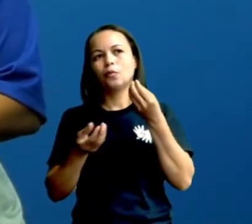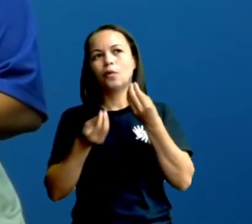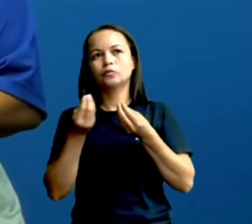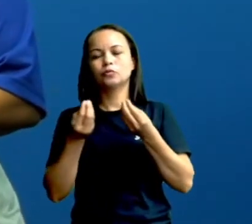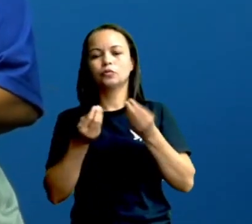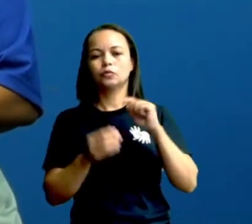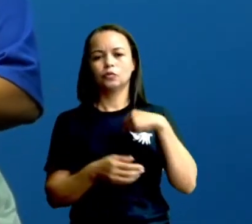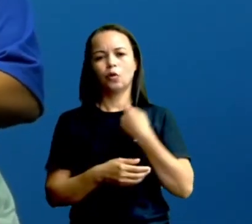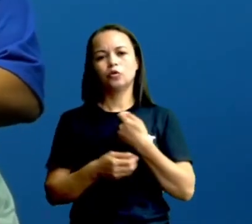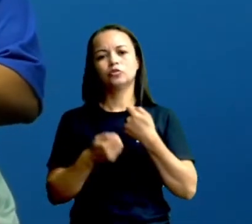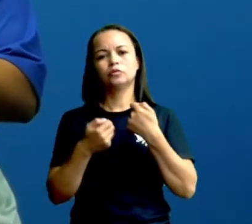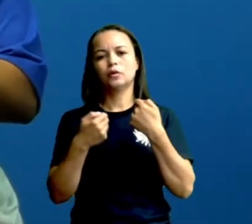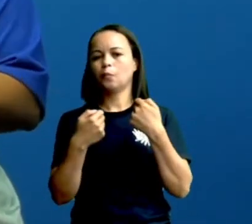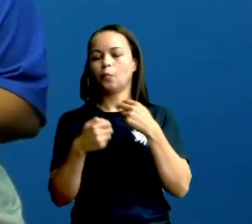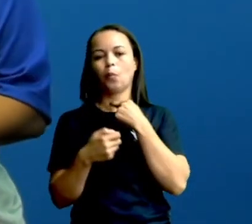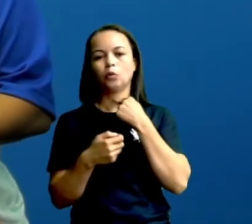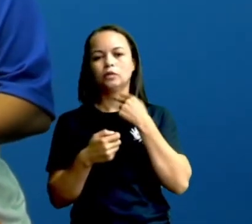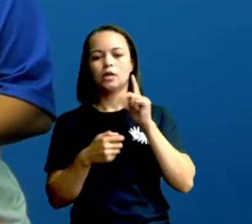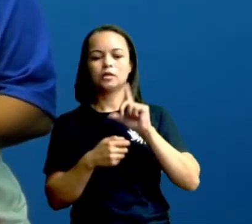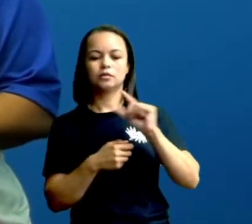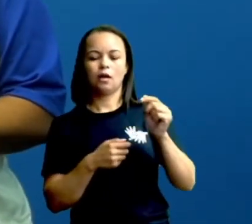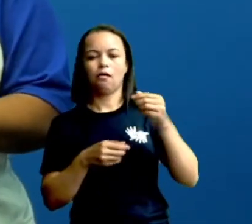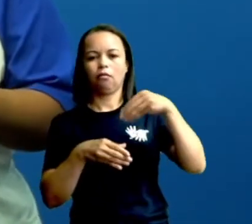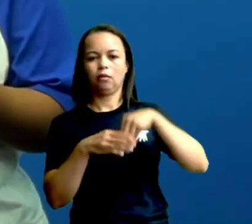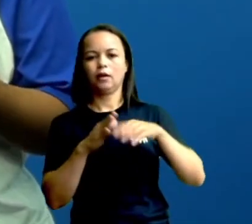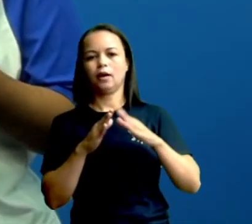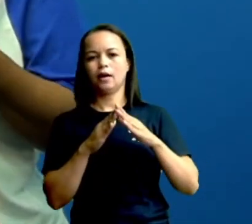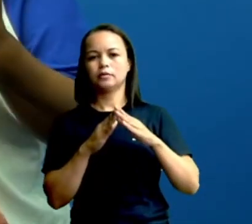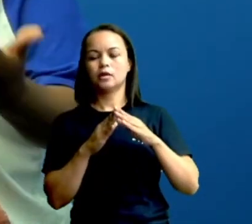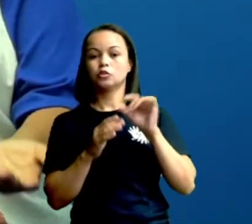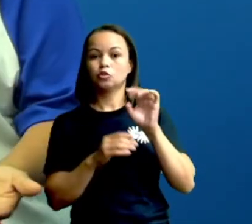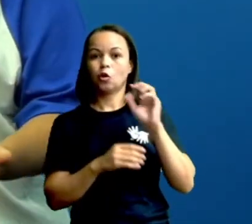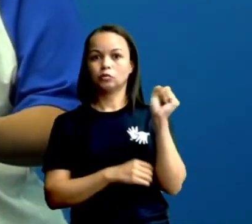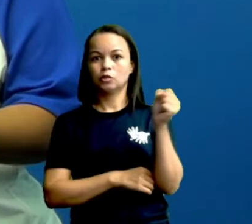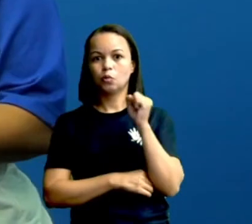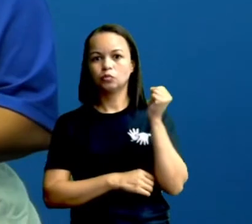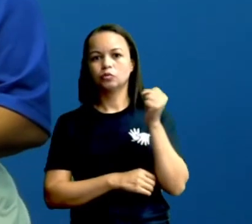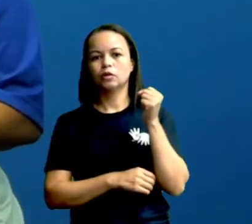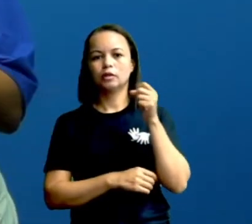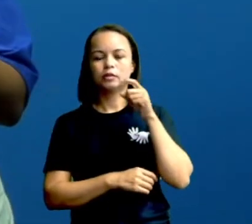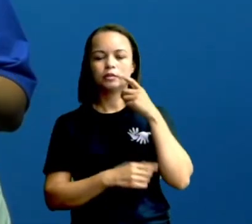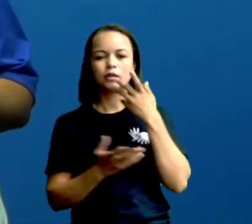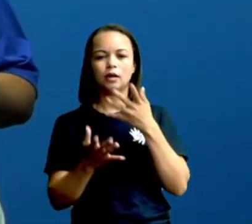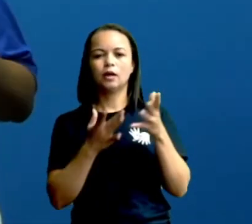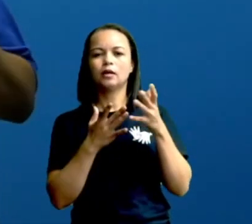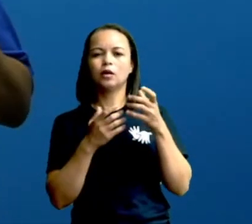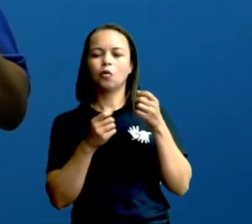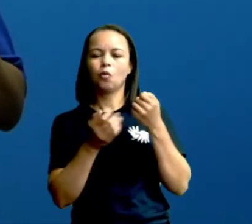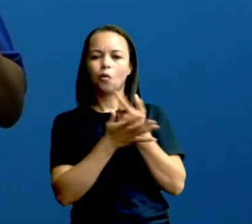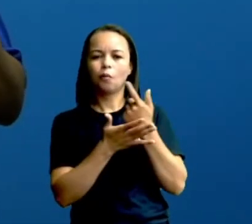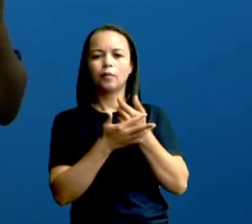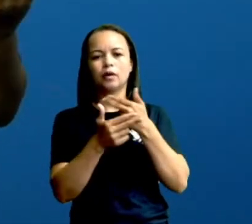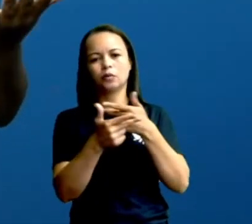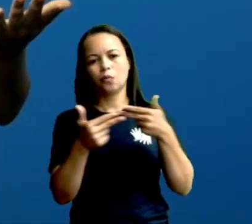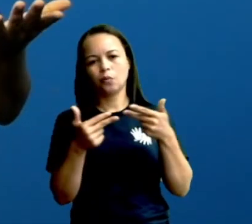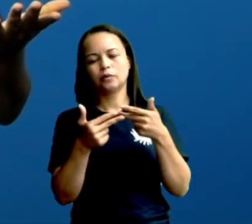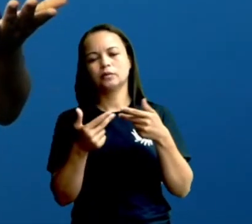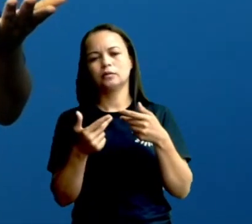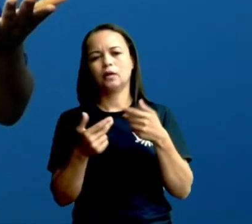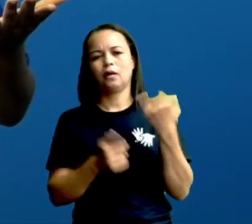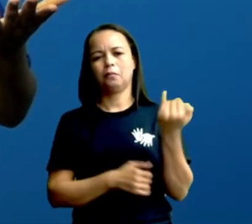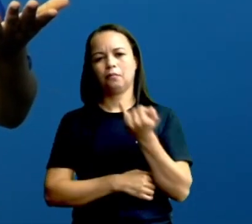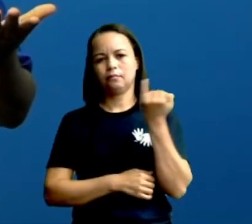a não ser em casos extremos, né, de urgência, para comprar alguma coisa específica, alimento. Então, assim, como